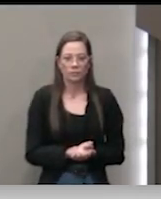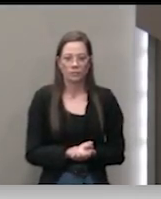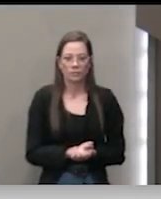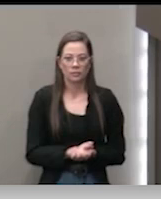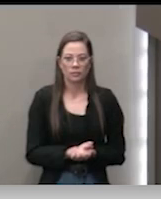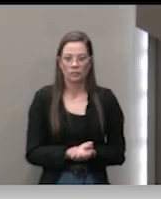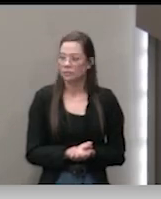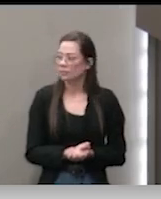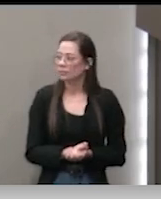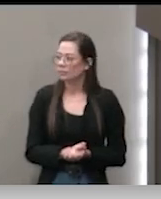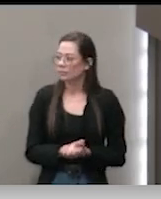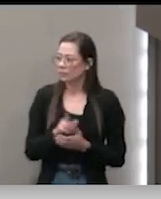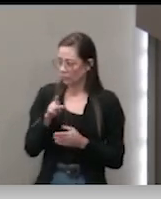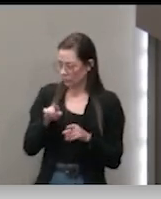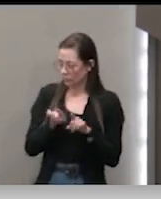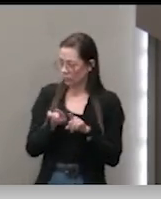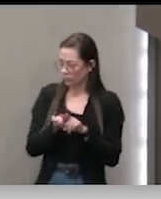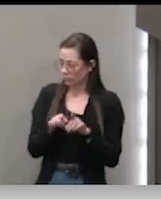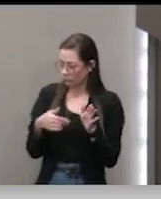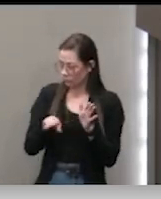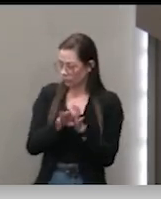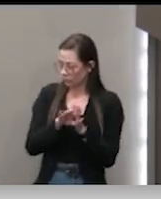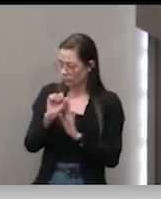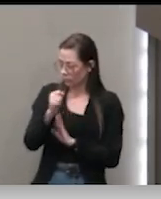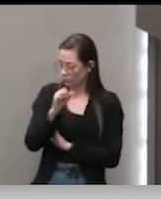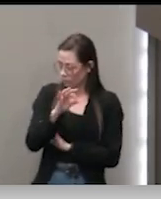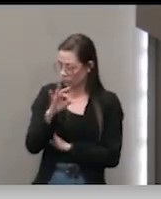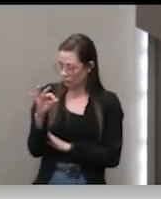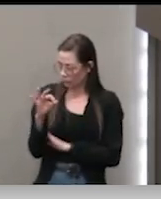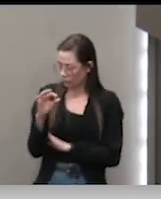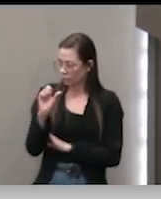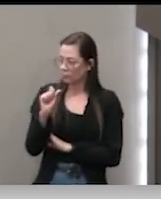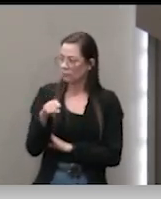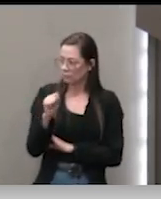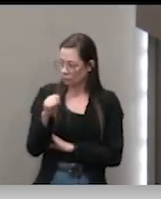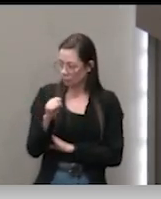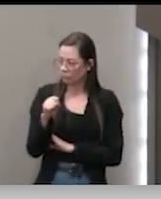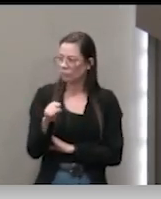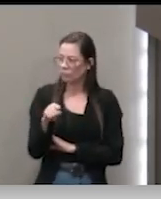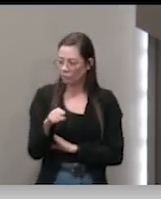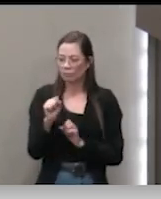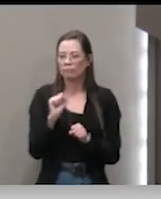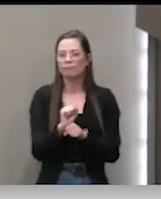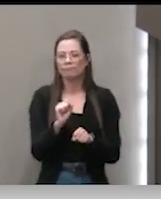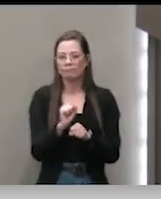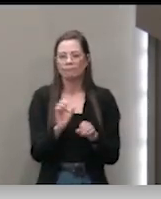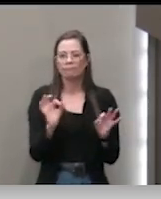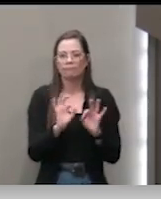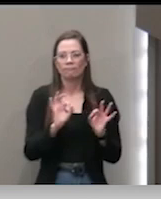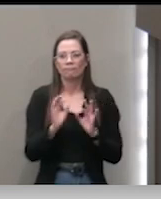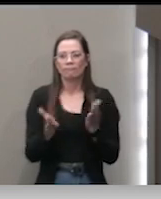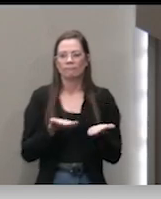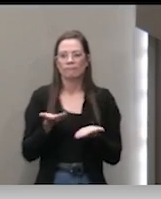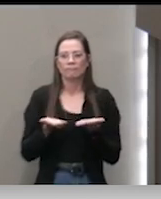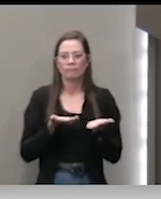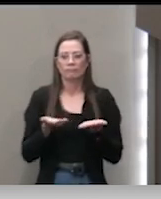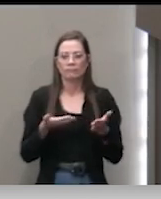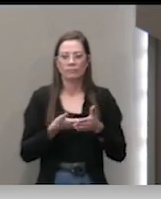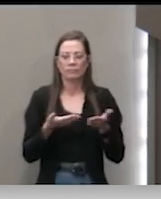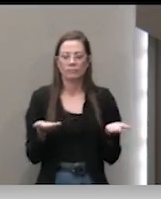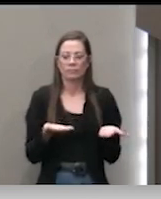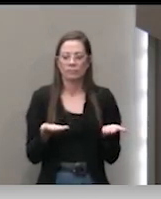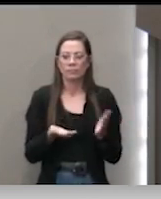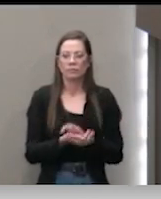Eu respeito. Você também chegou às 8, né? Sim. Estava relatando. Desde as 8 da manhã e não fui atendida.